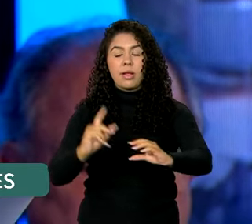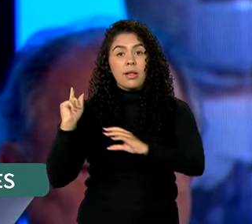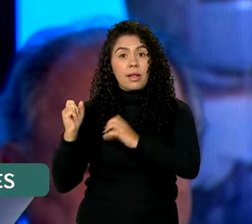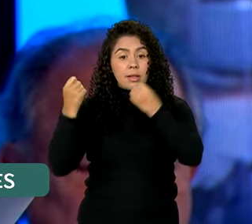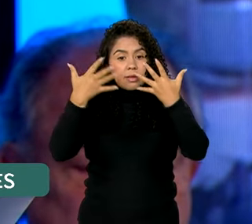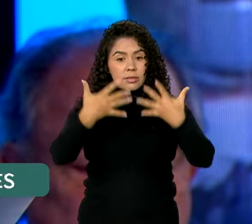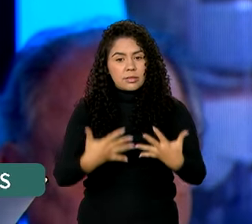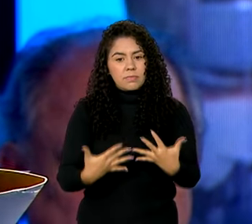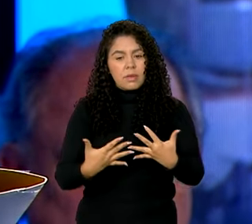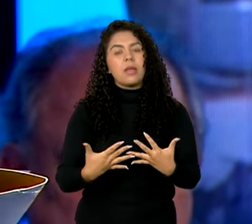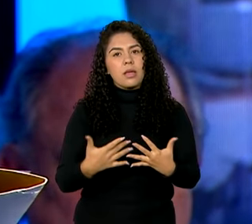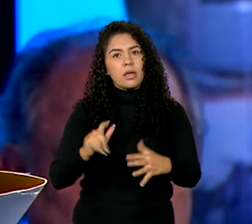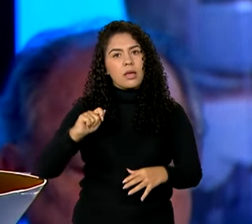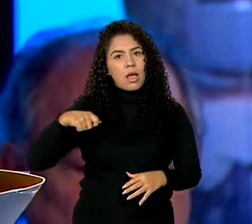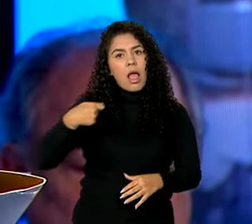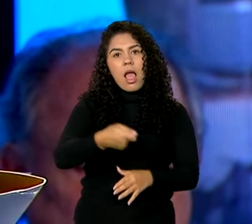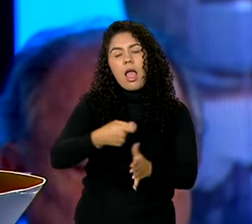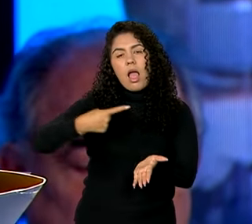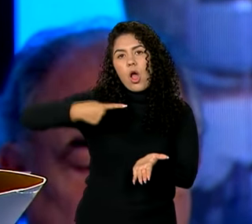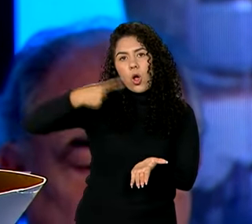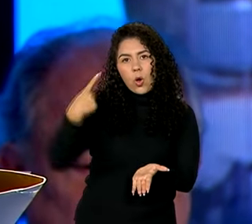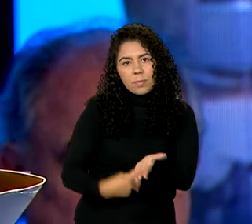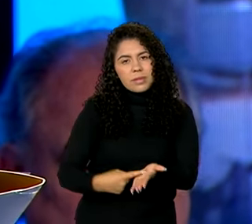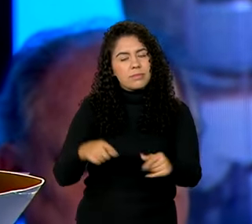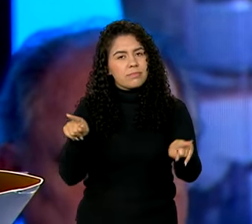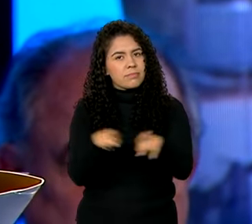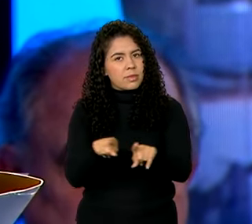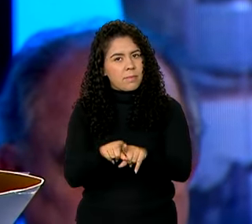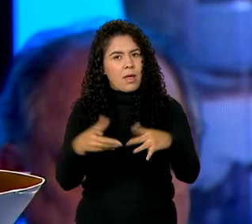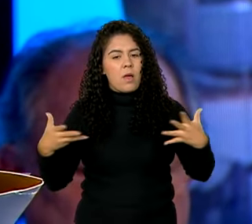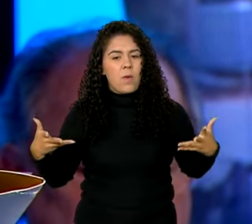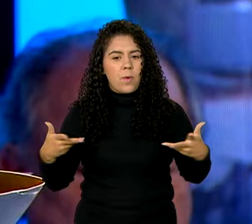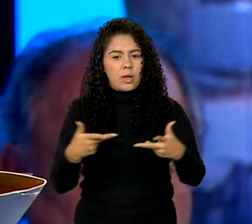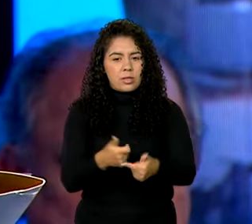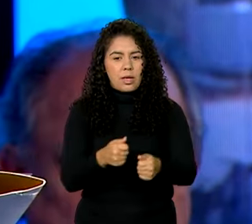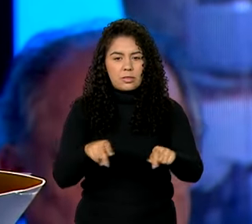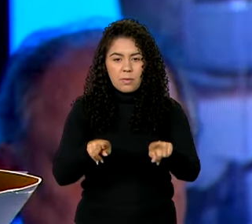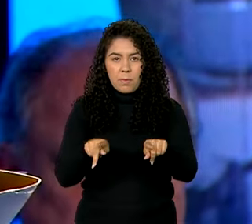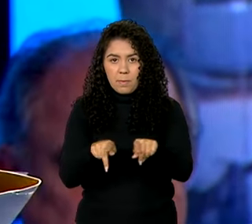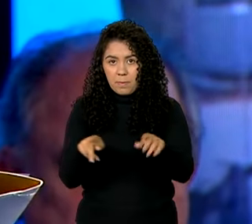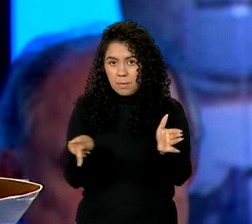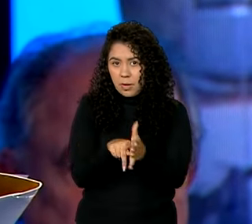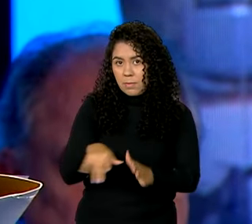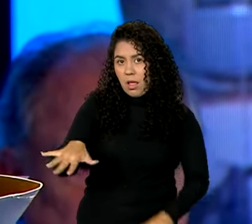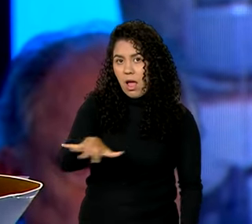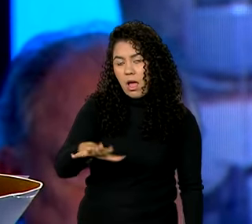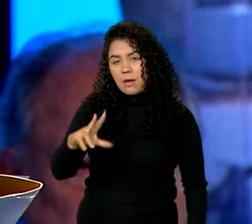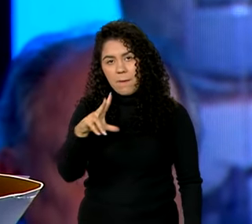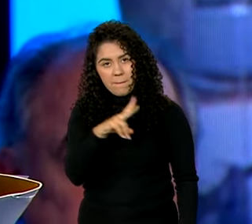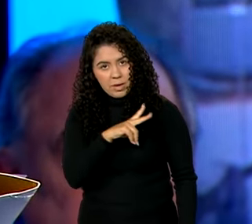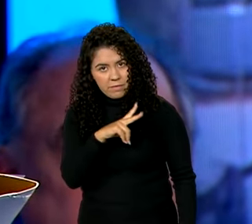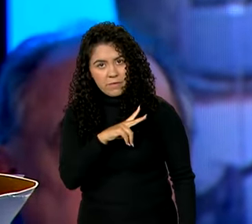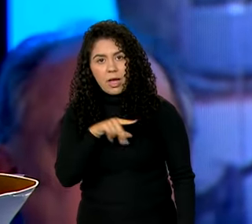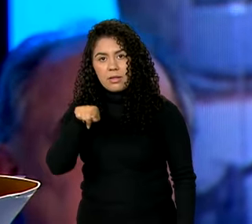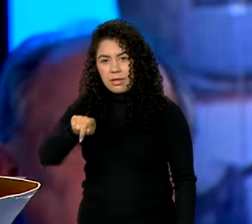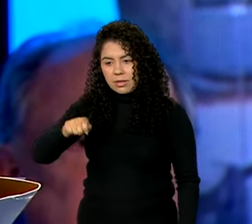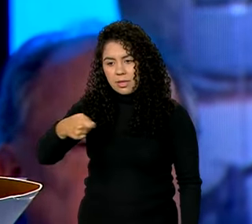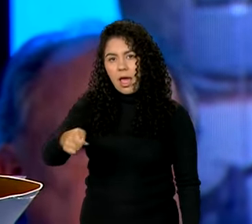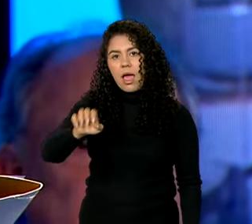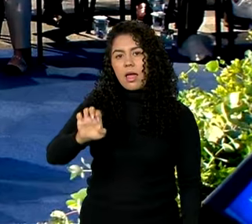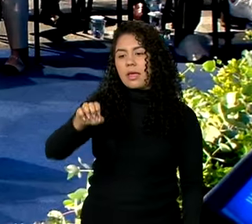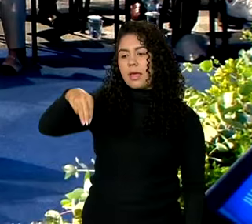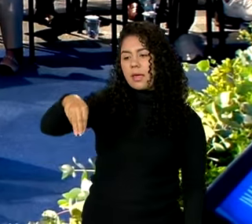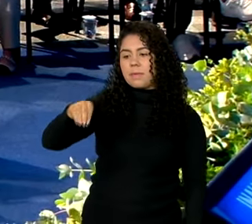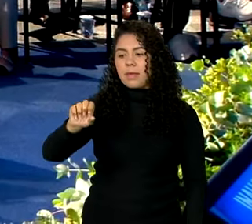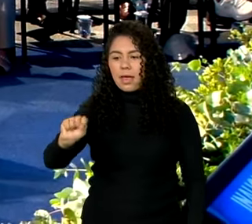da competência, da qualidade do setor privado, no caso hoje a EMS,